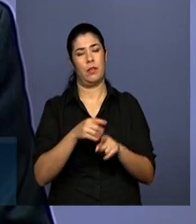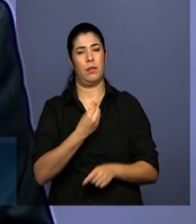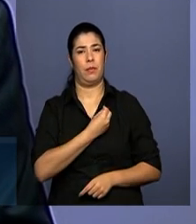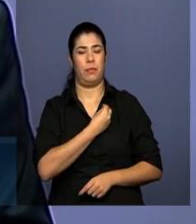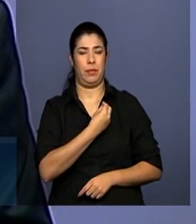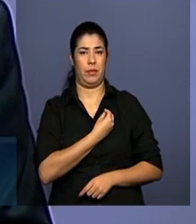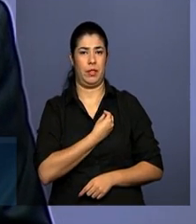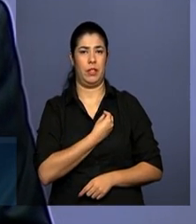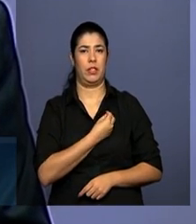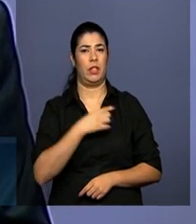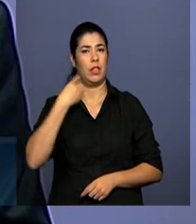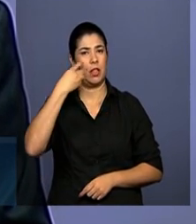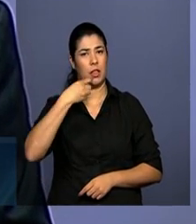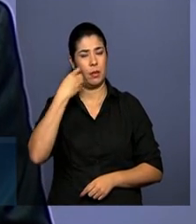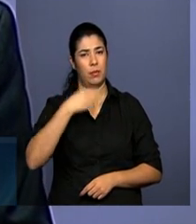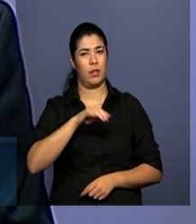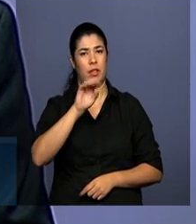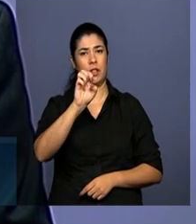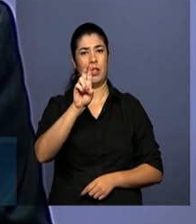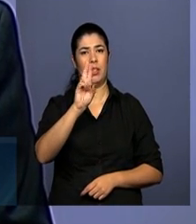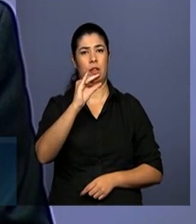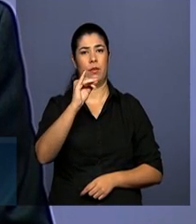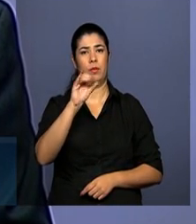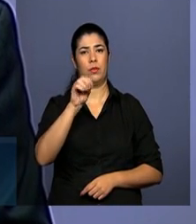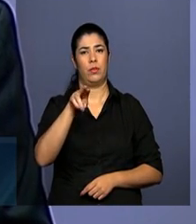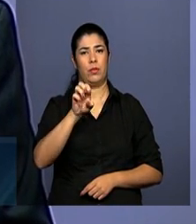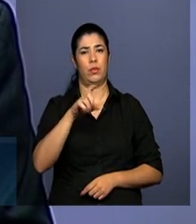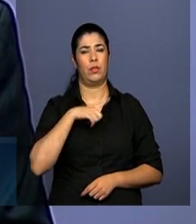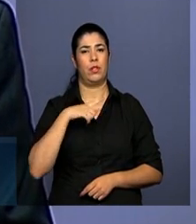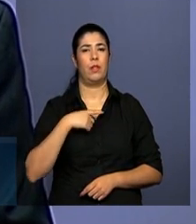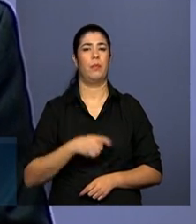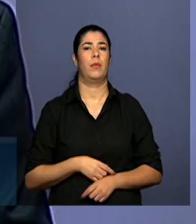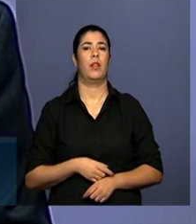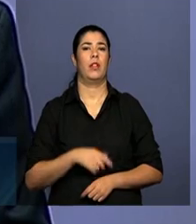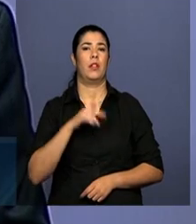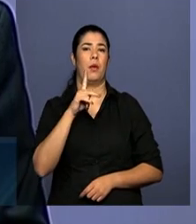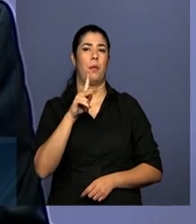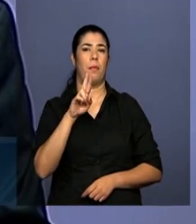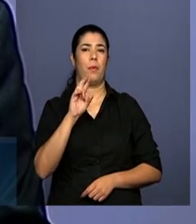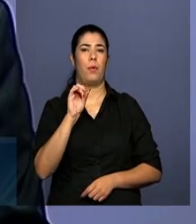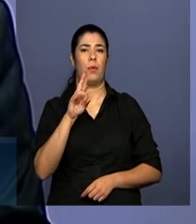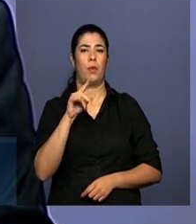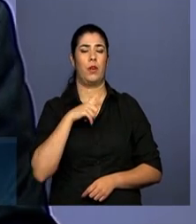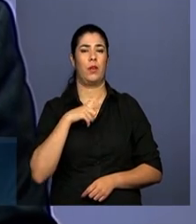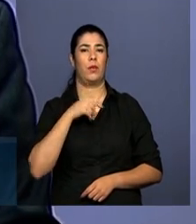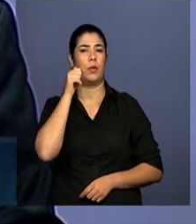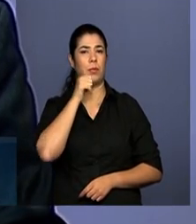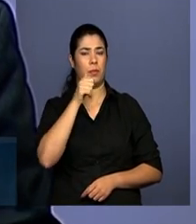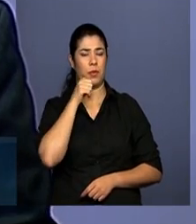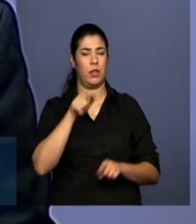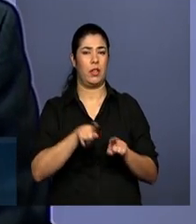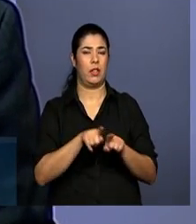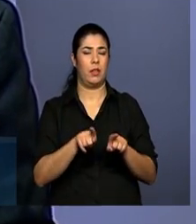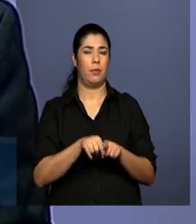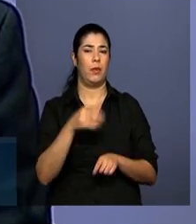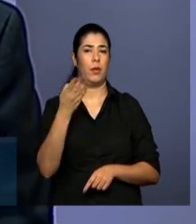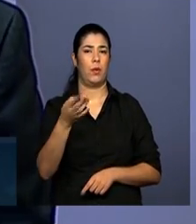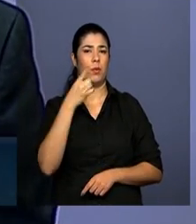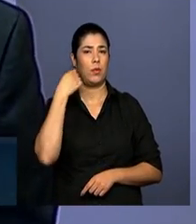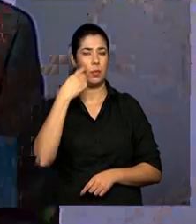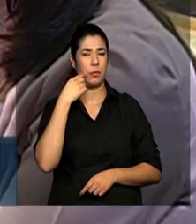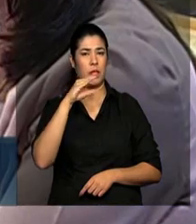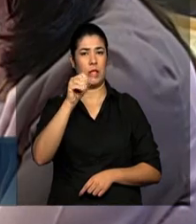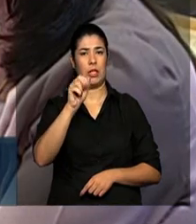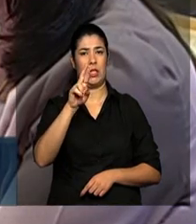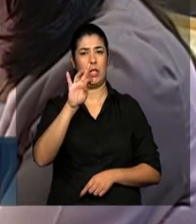presença tanto da deputada Elcione Barbalho, que é a nossa procuradora da mulher na Câmara Federal, como da Carmen Zanotto. São duas deputadas que têm apoiado